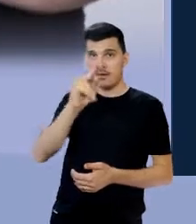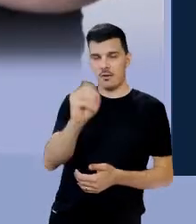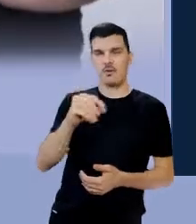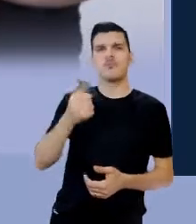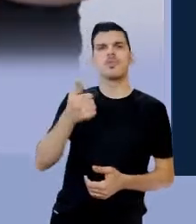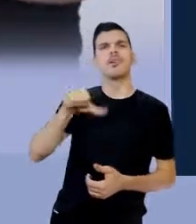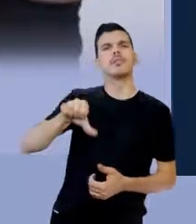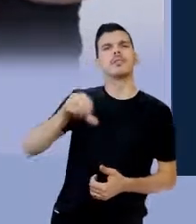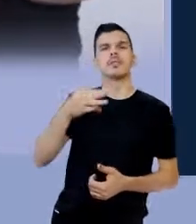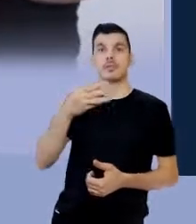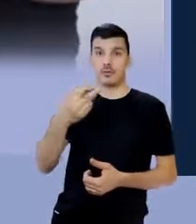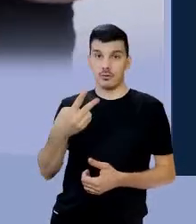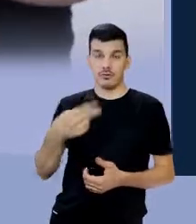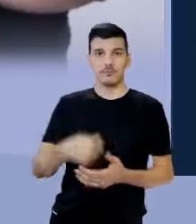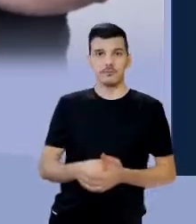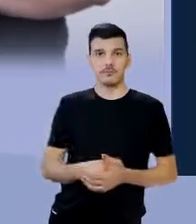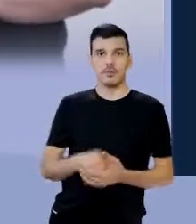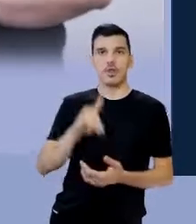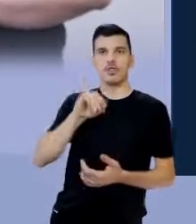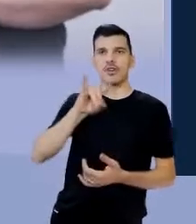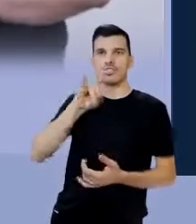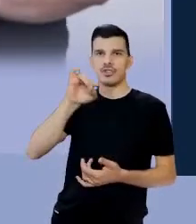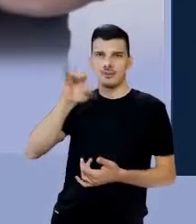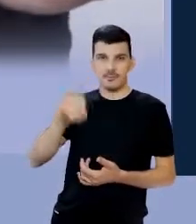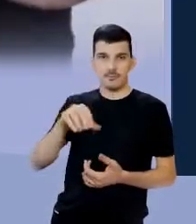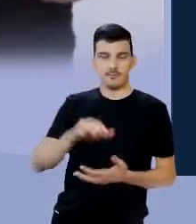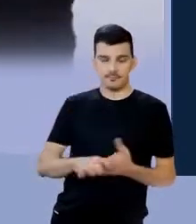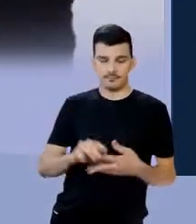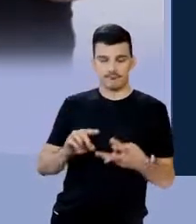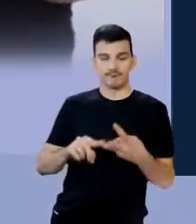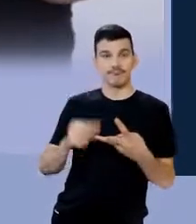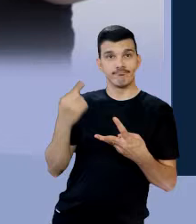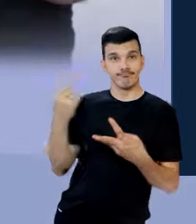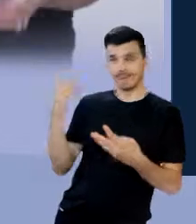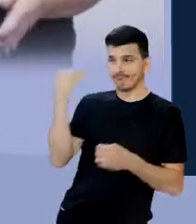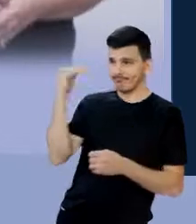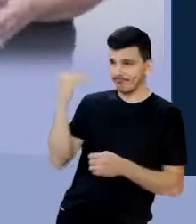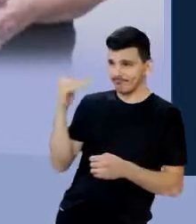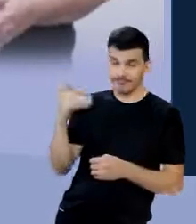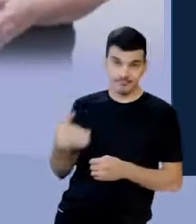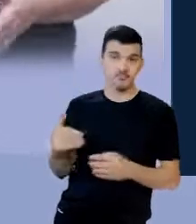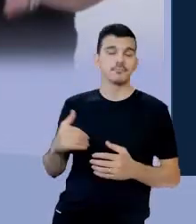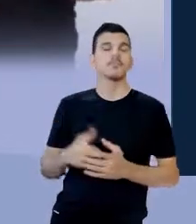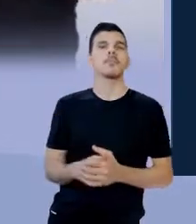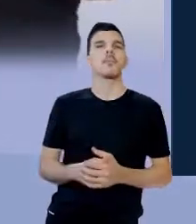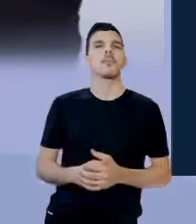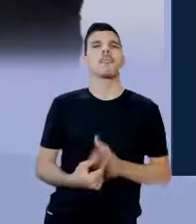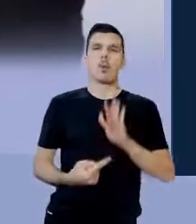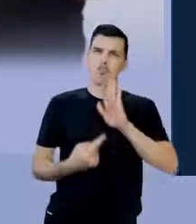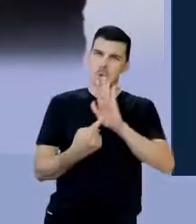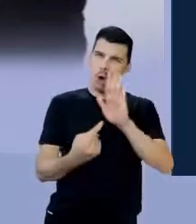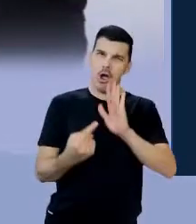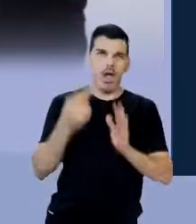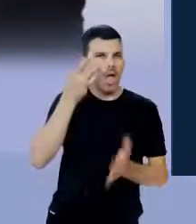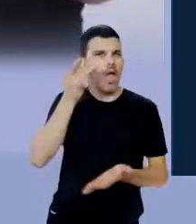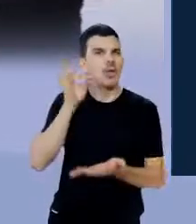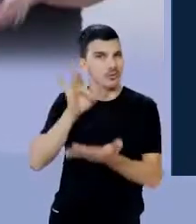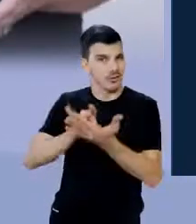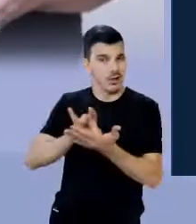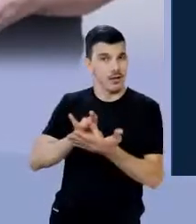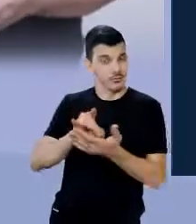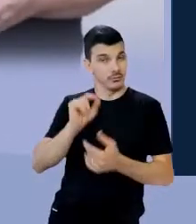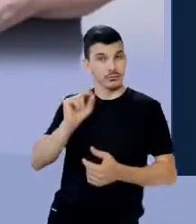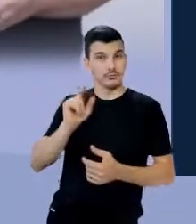em 1932, Doidinho, em 33, Banguê e Usina. Nesta ele mostra ainda mais